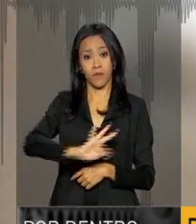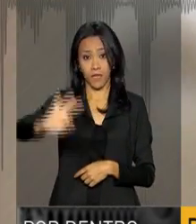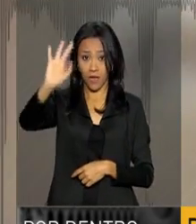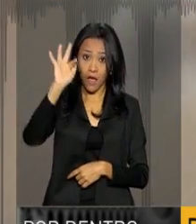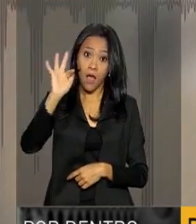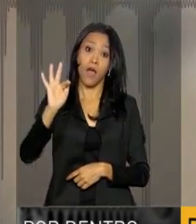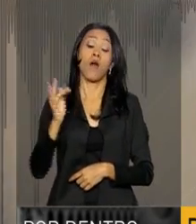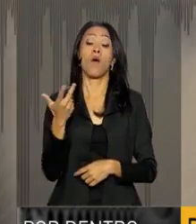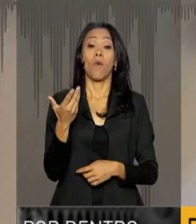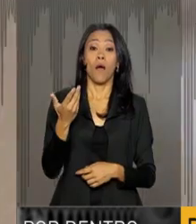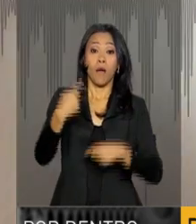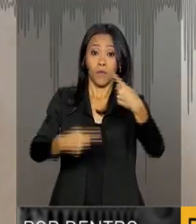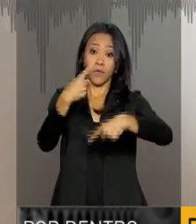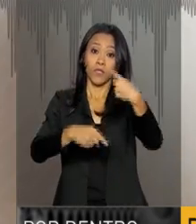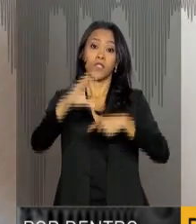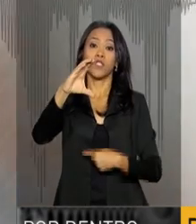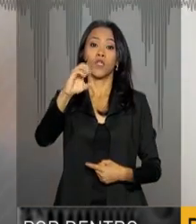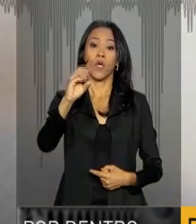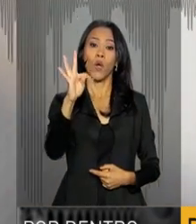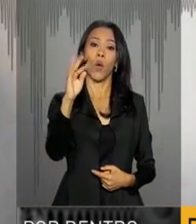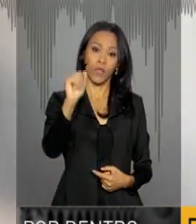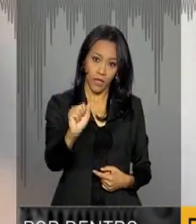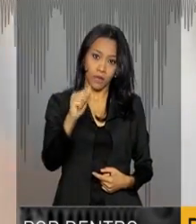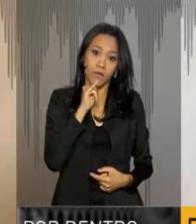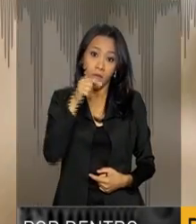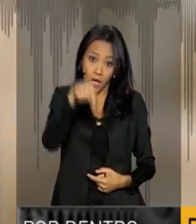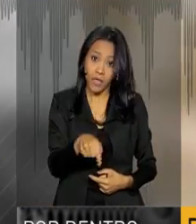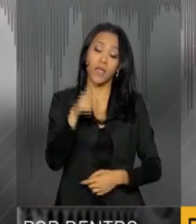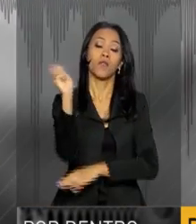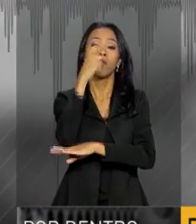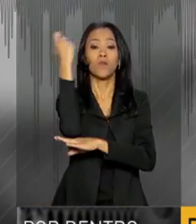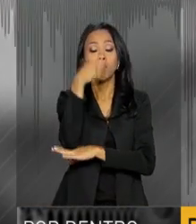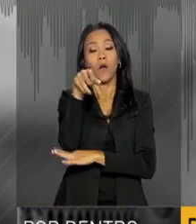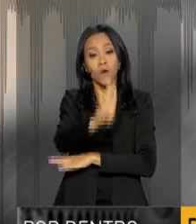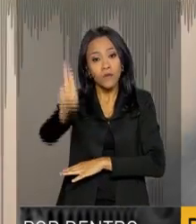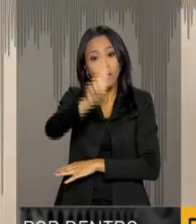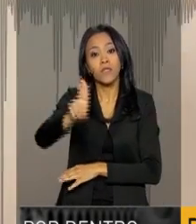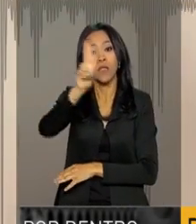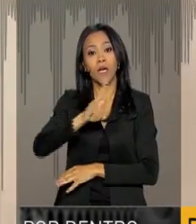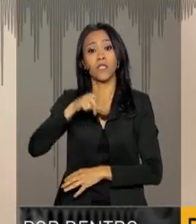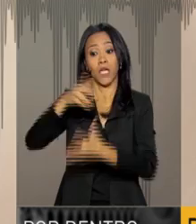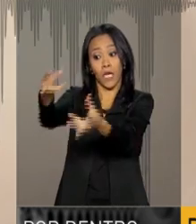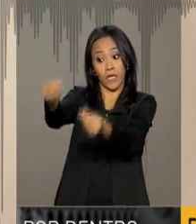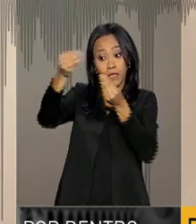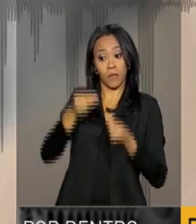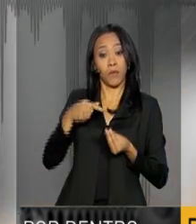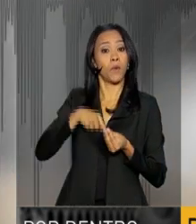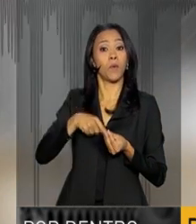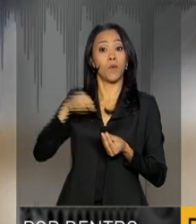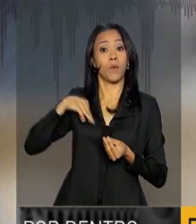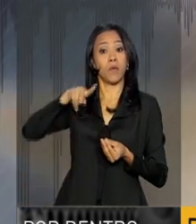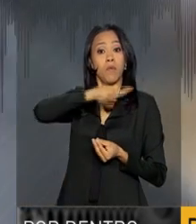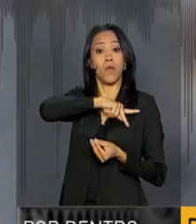cotas raciais em serviço público aqui no rio grande do sul a universidade federal recebeu uma medida do ministério público federal para suspender